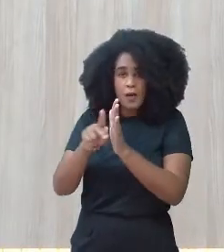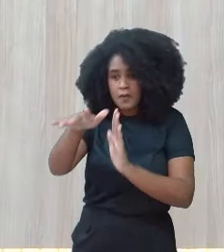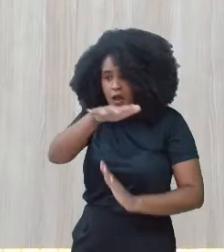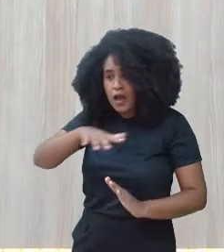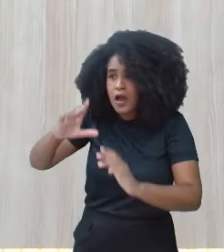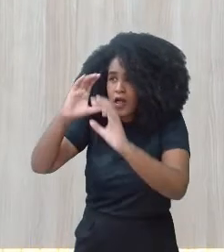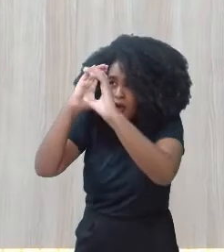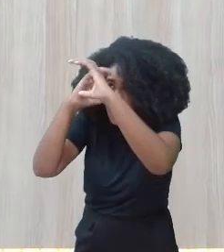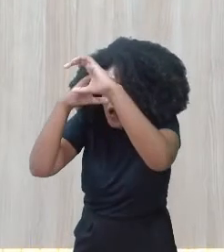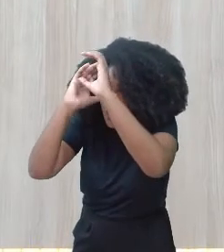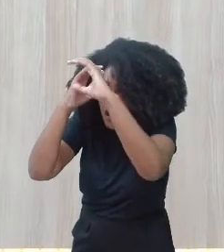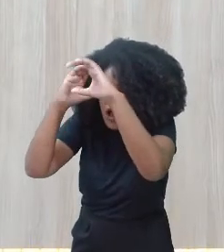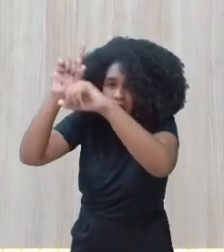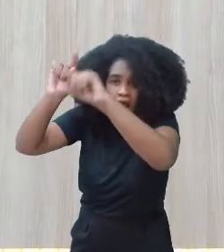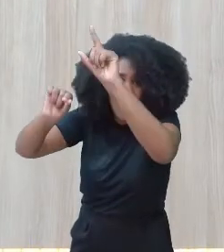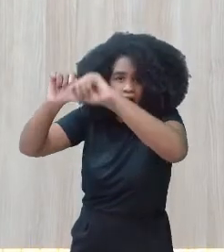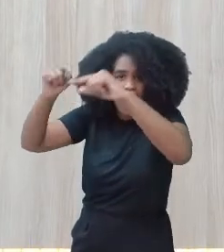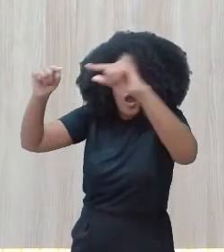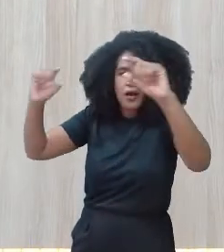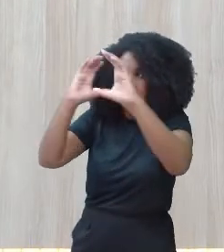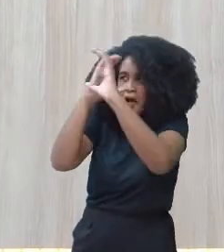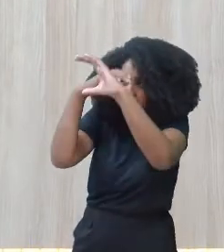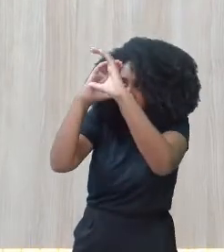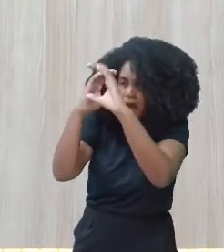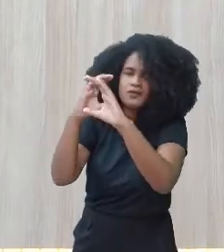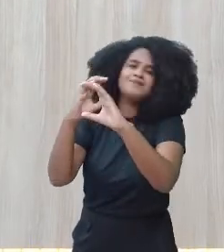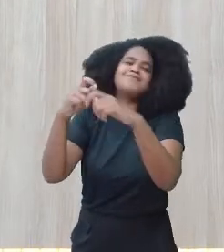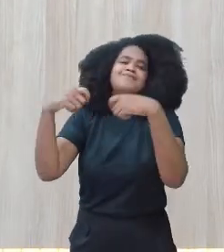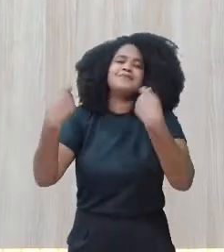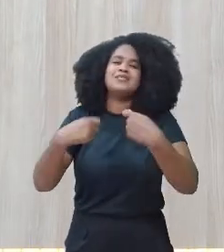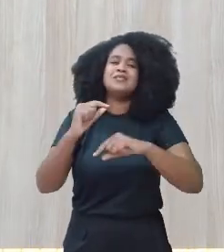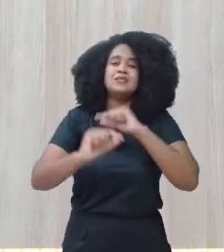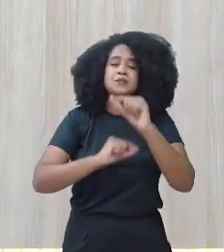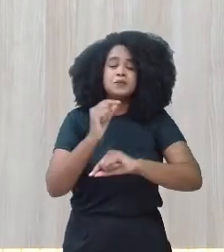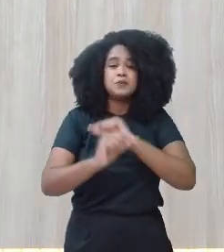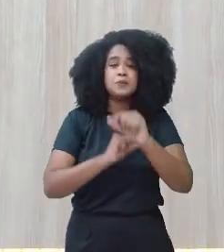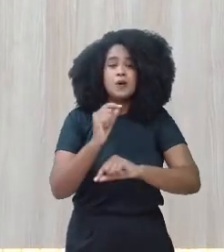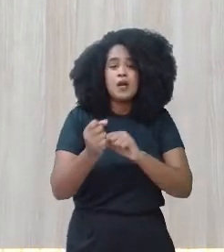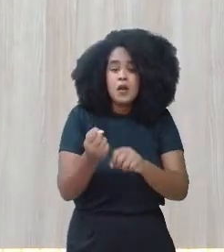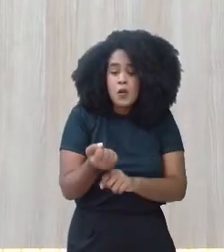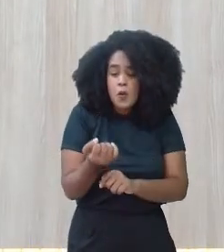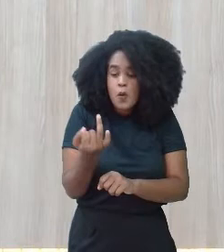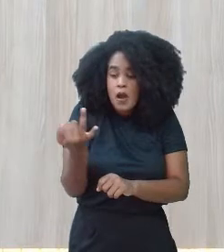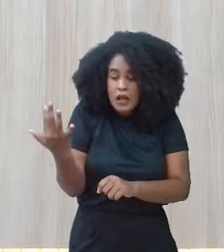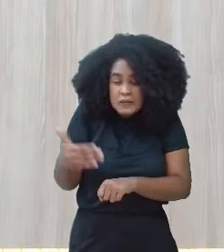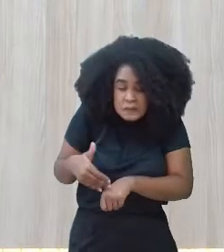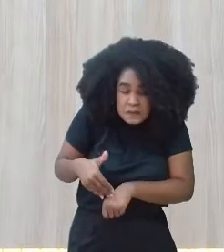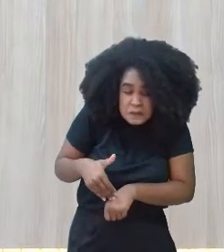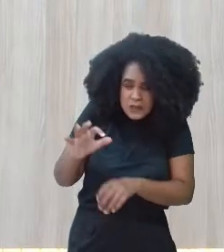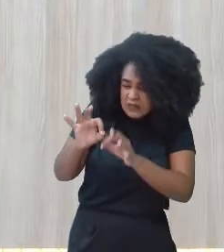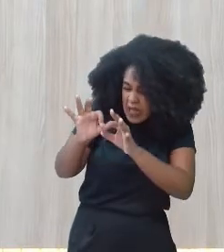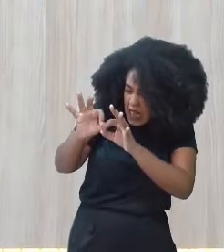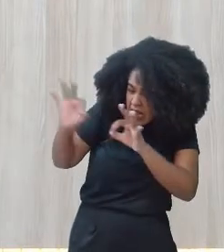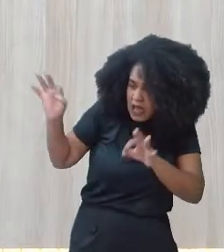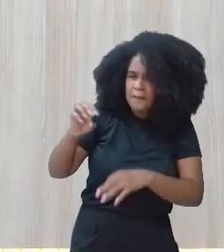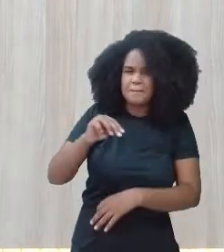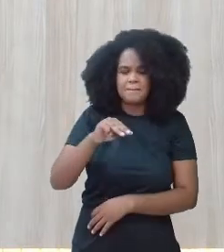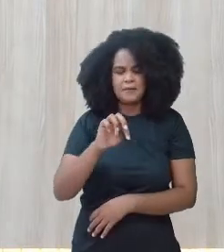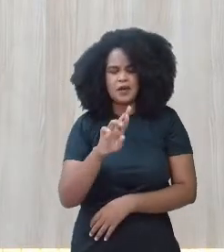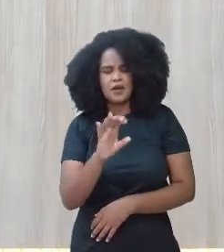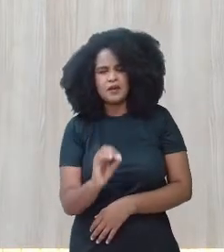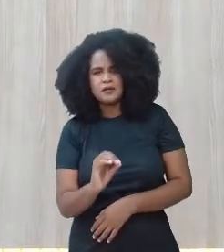que precisa dessa medição a muito distante da gente, usar quilômetro, usar metro, não